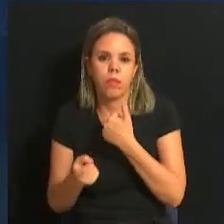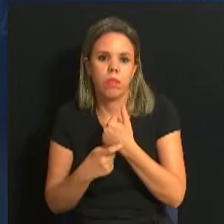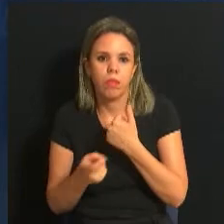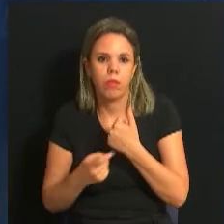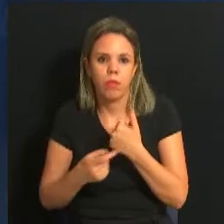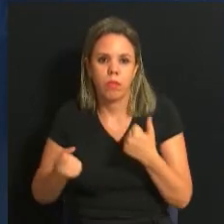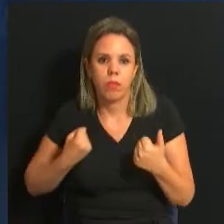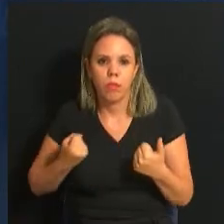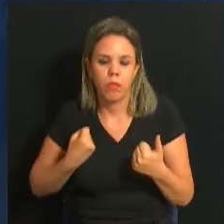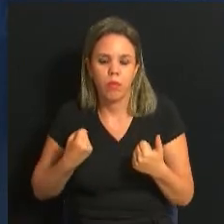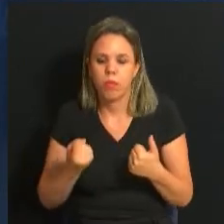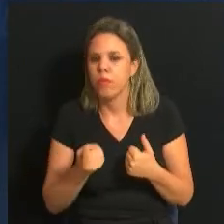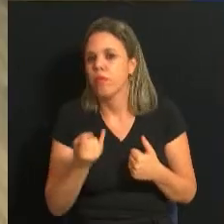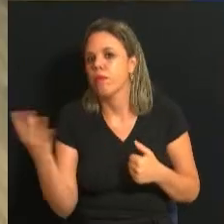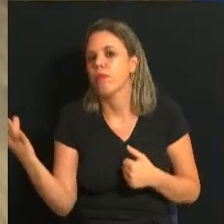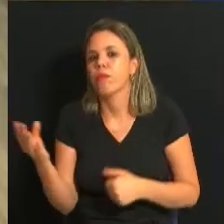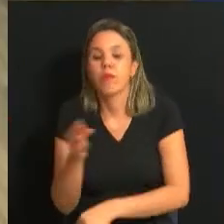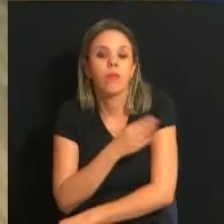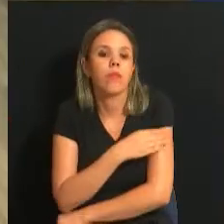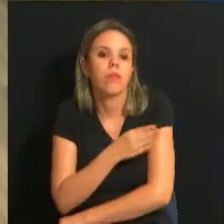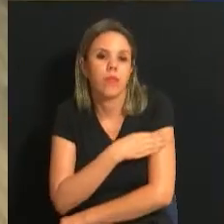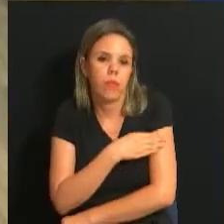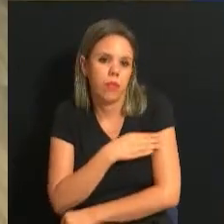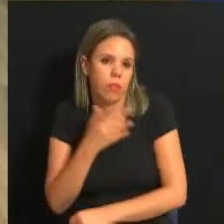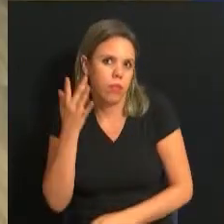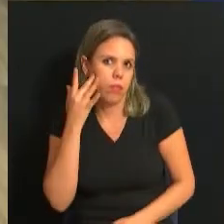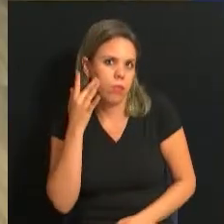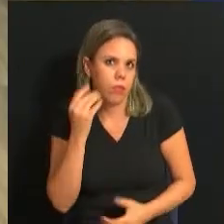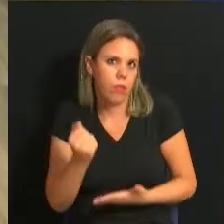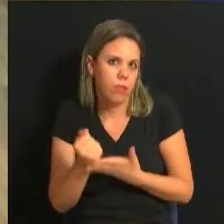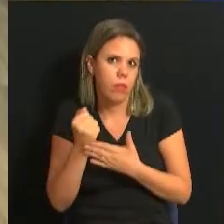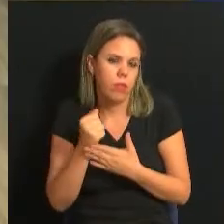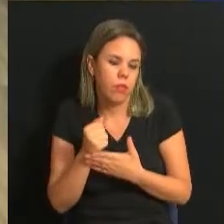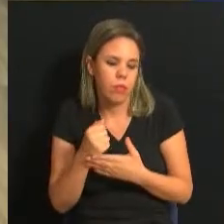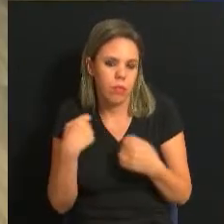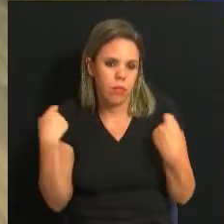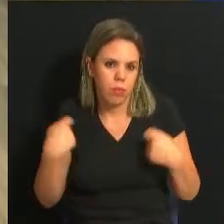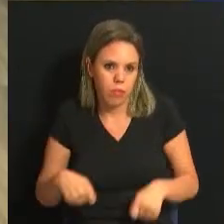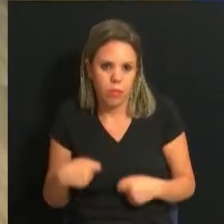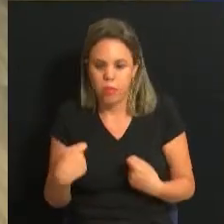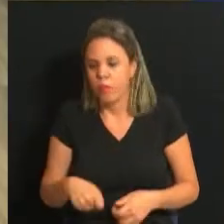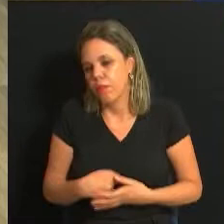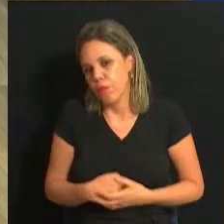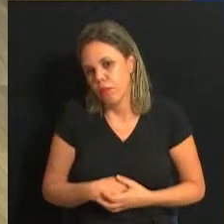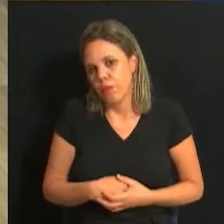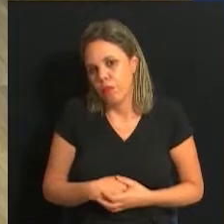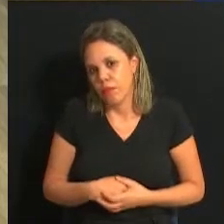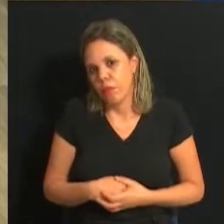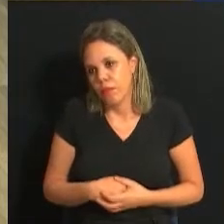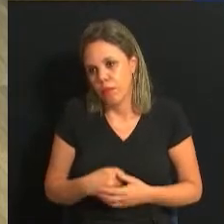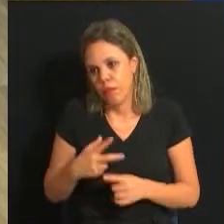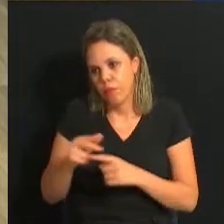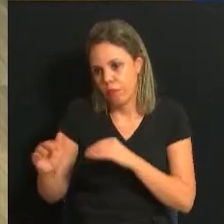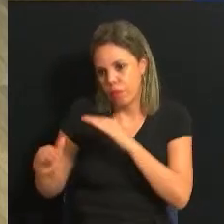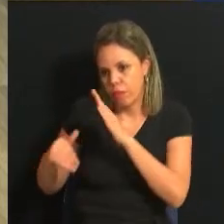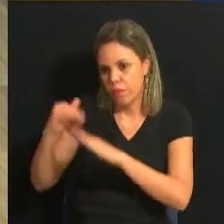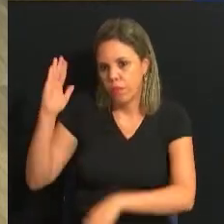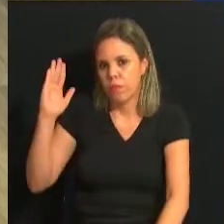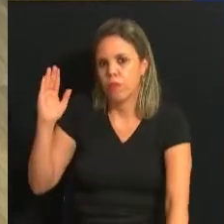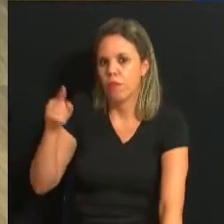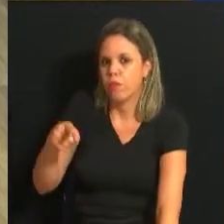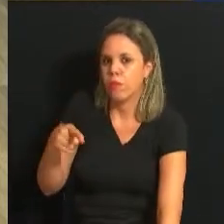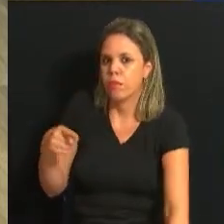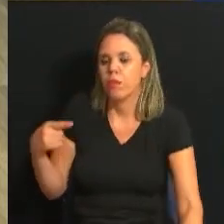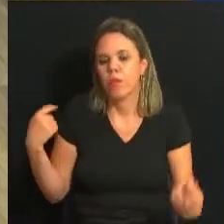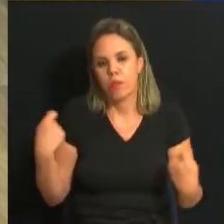de seguidores, tudo isso contribui para uma necessidade de superioridade. Você precisa